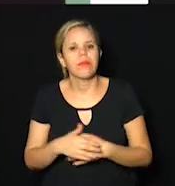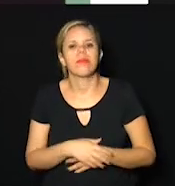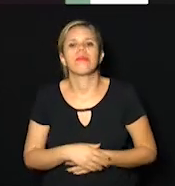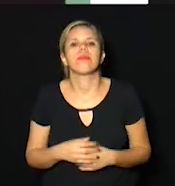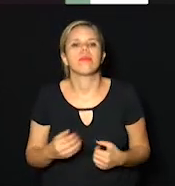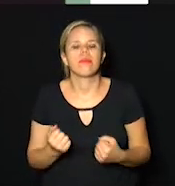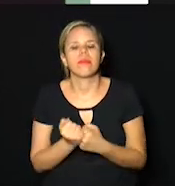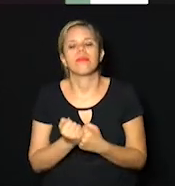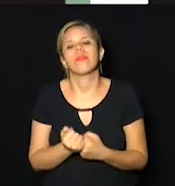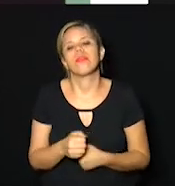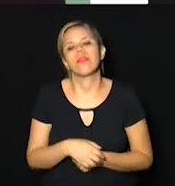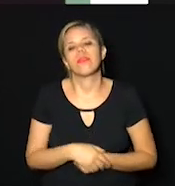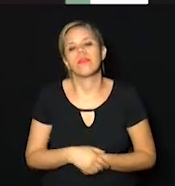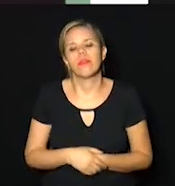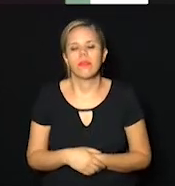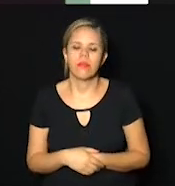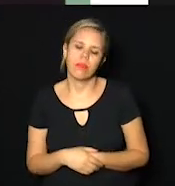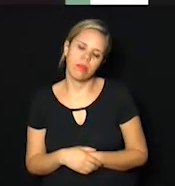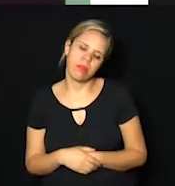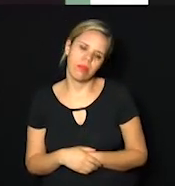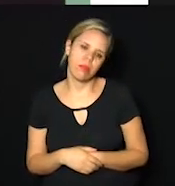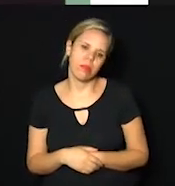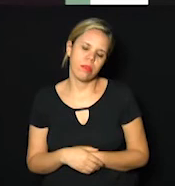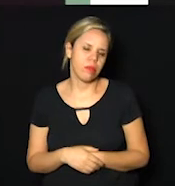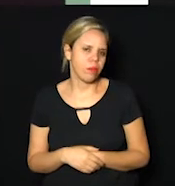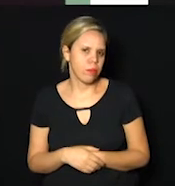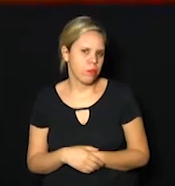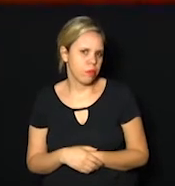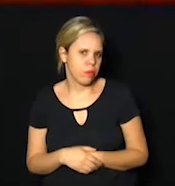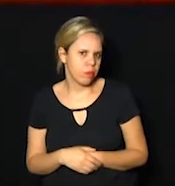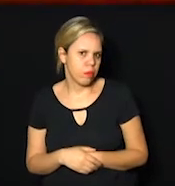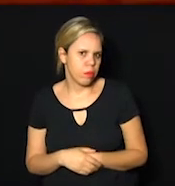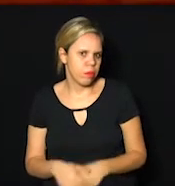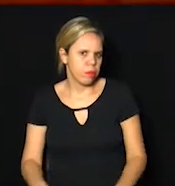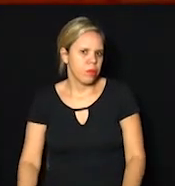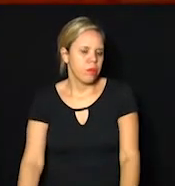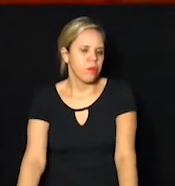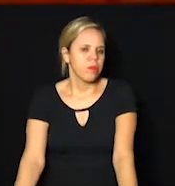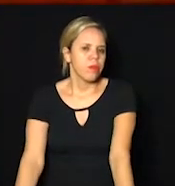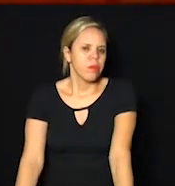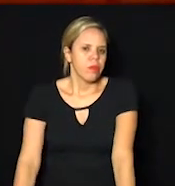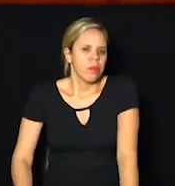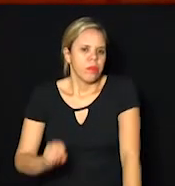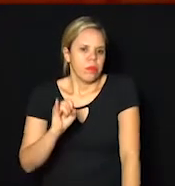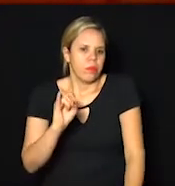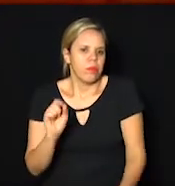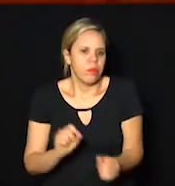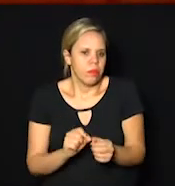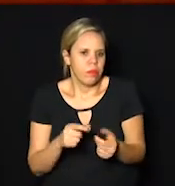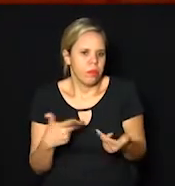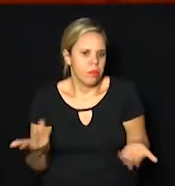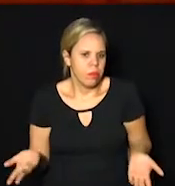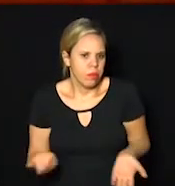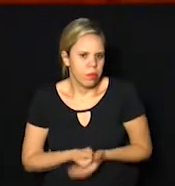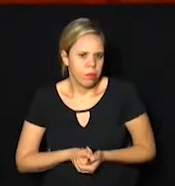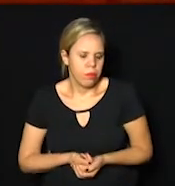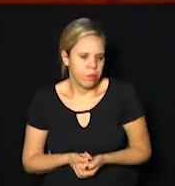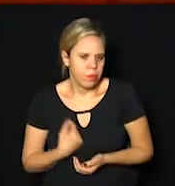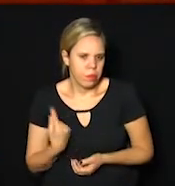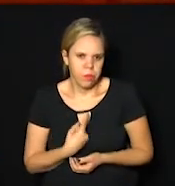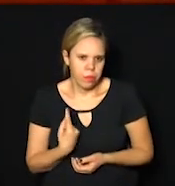apoiar. Isso se dá pelo seguinte, gente. Se eu faço algo